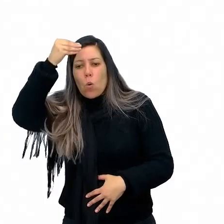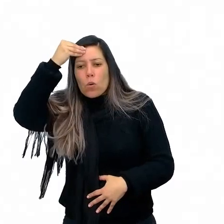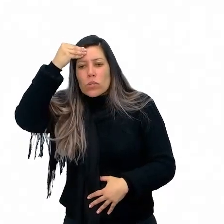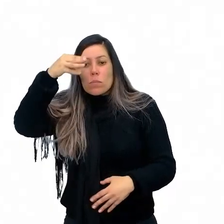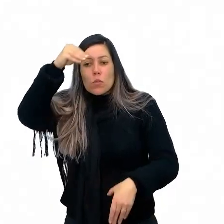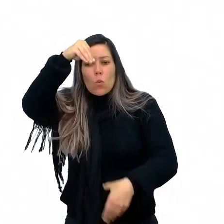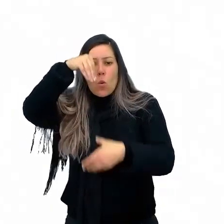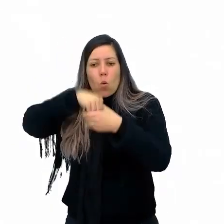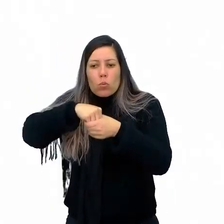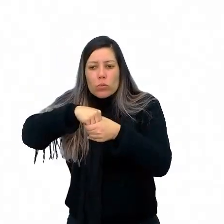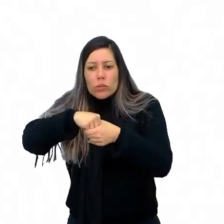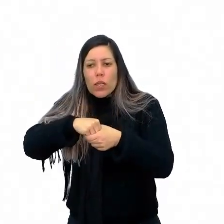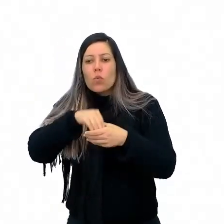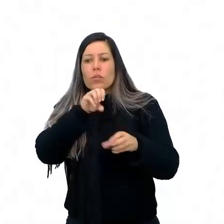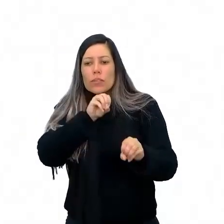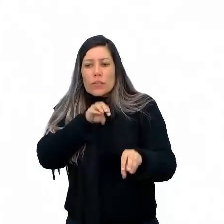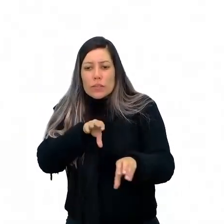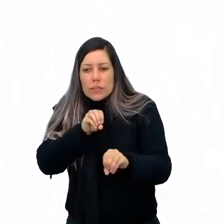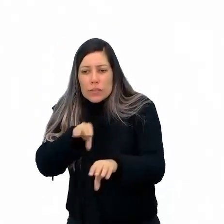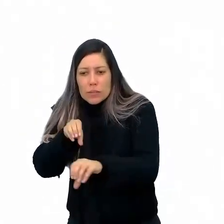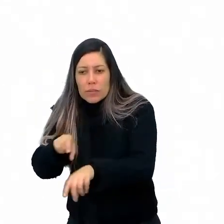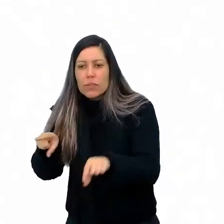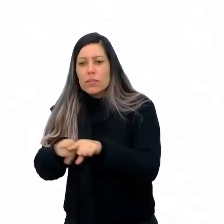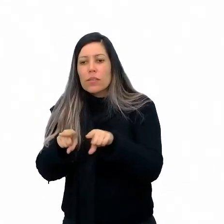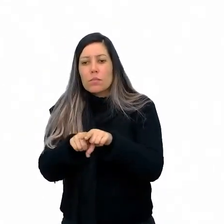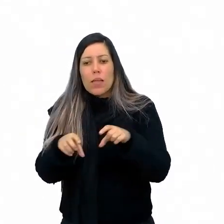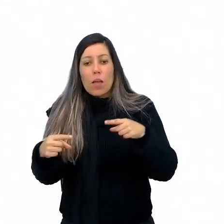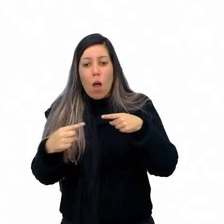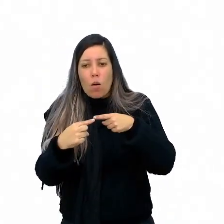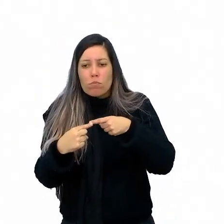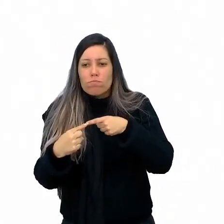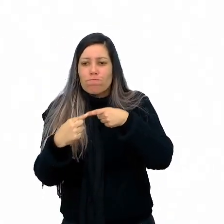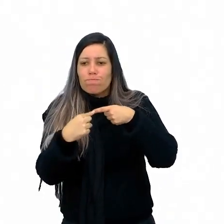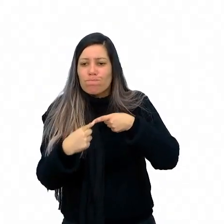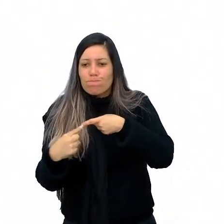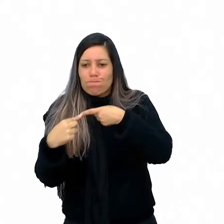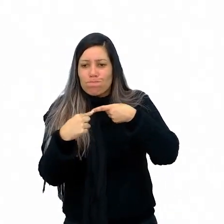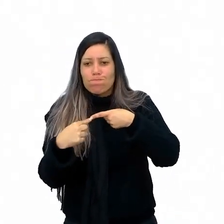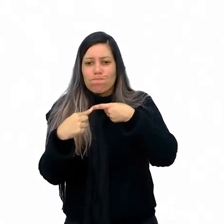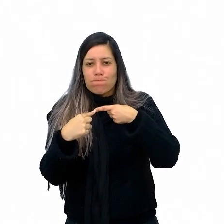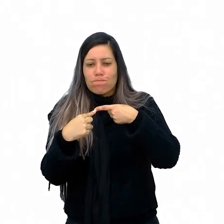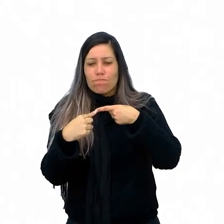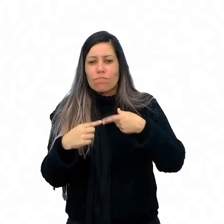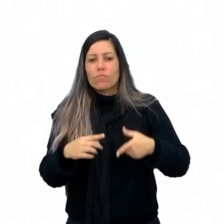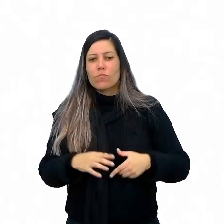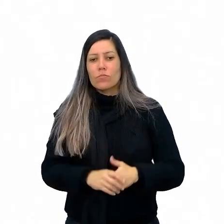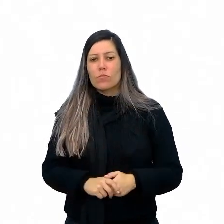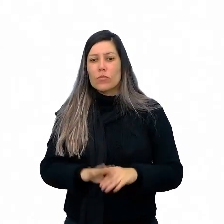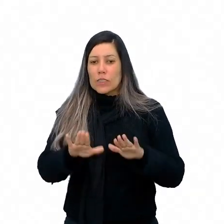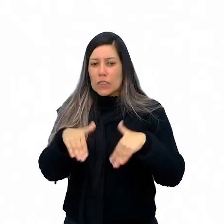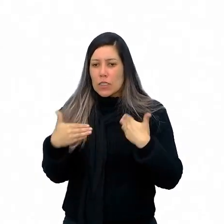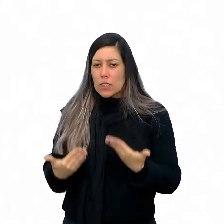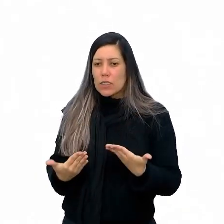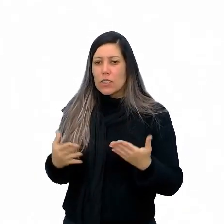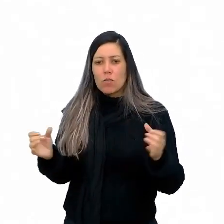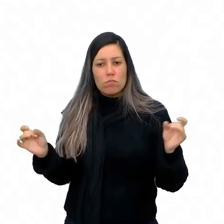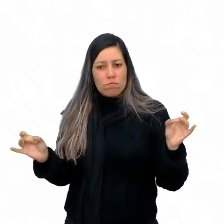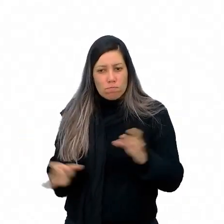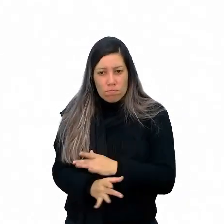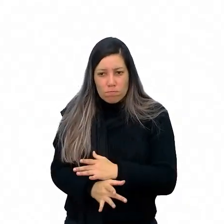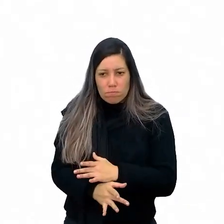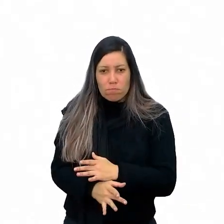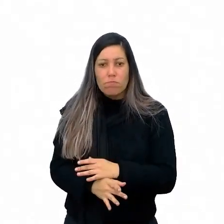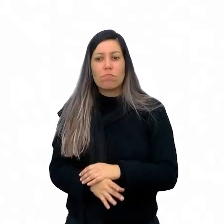juntas, essas coisas estão interligadas. E aí, pessoal, feito isso, nós então, com isso em